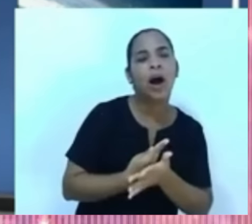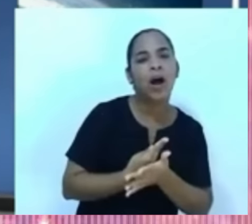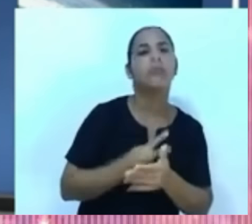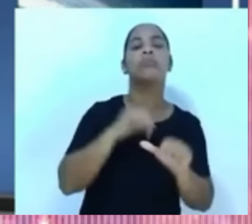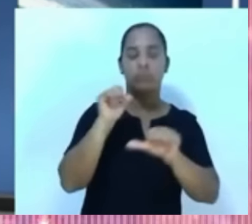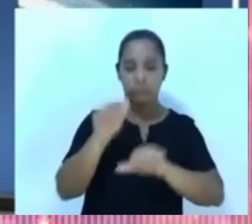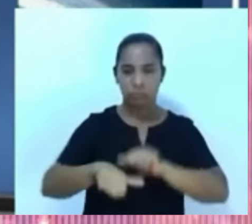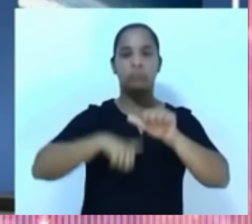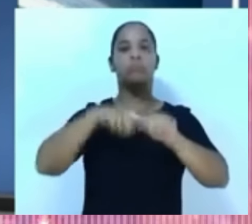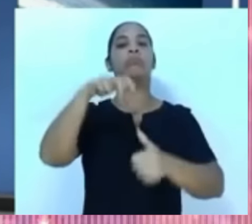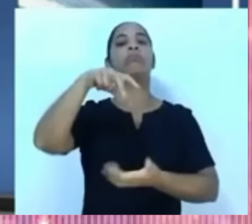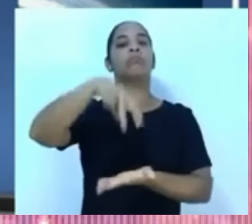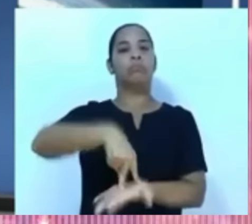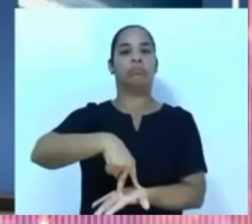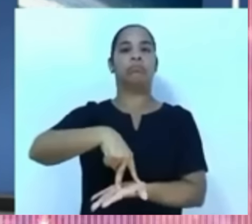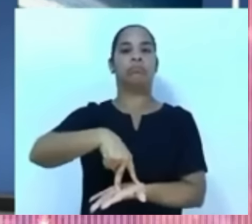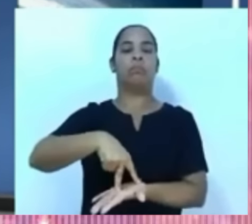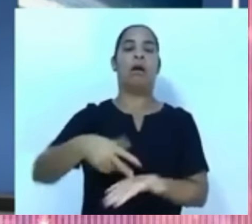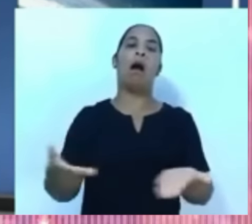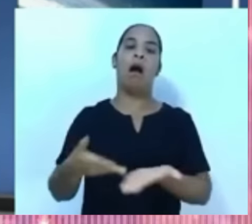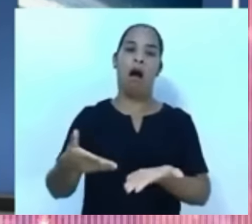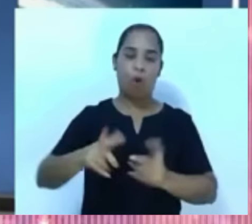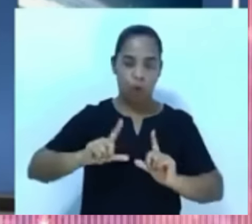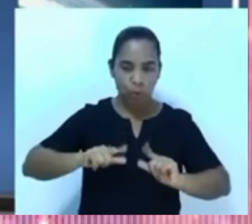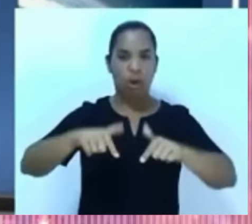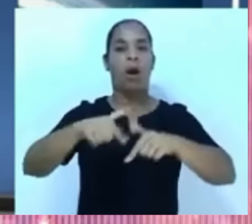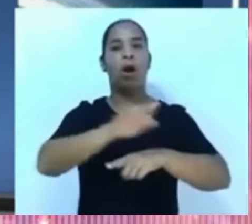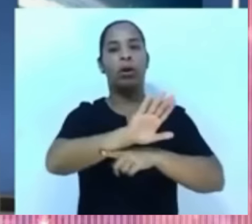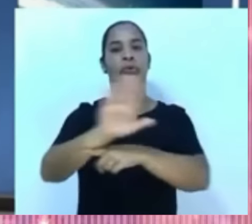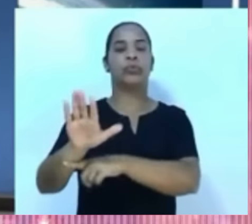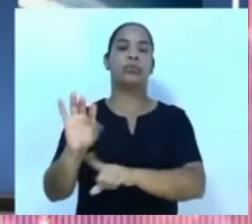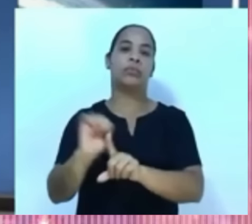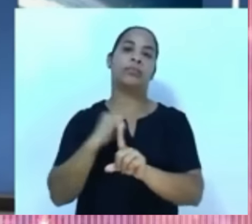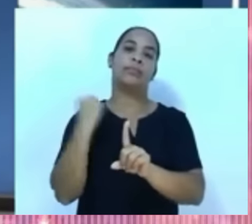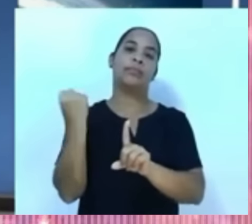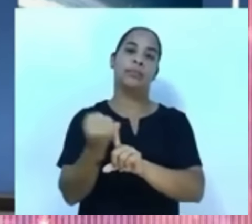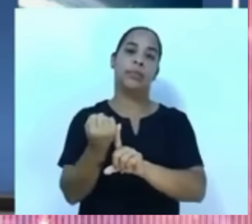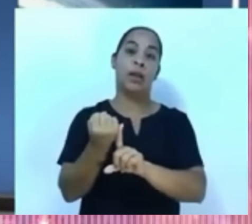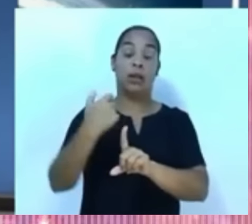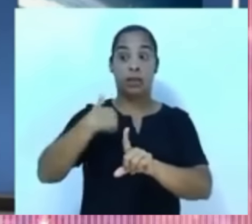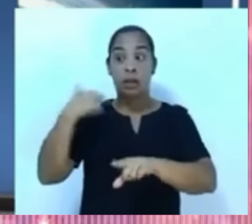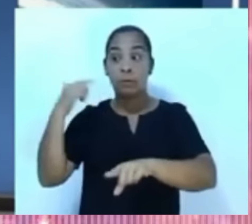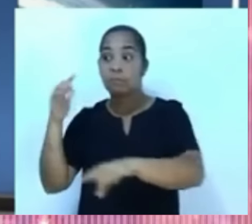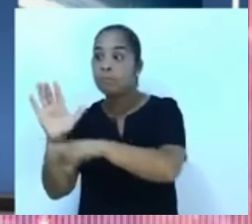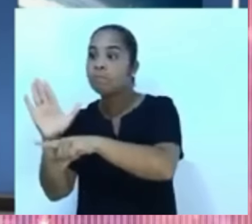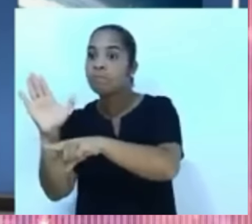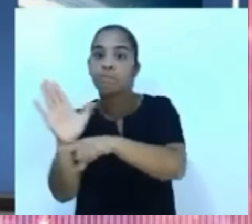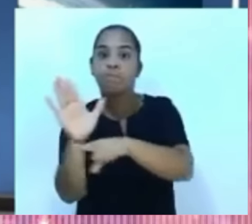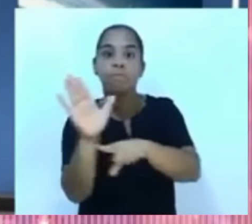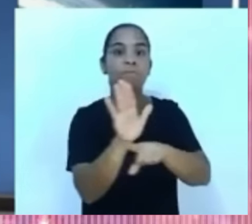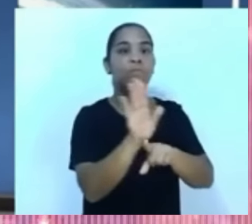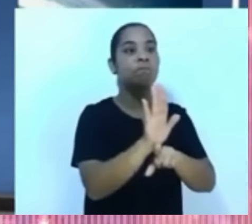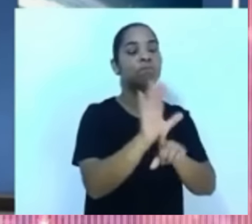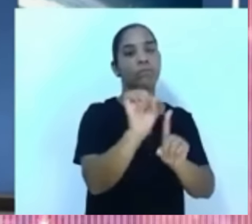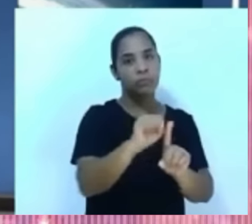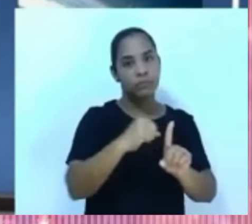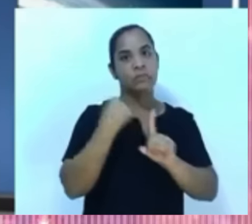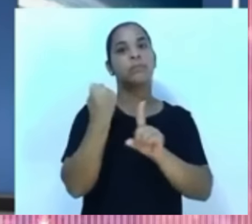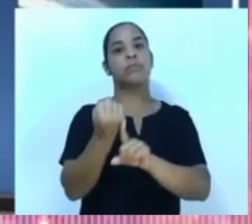eu me torno elemento útil a verdade eu passo a contribuir em favor de mim no